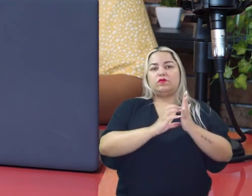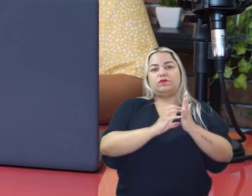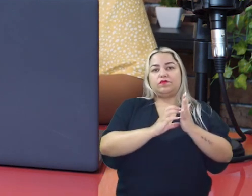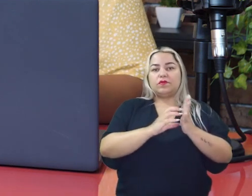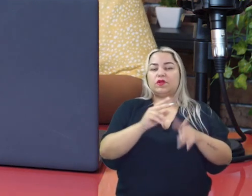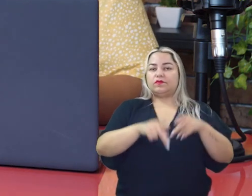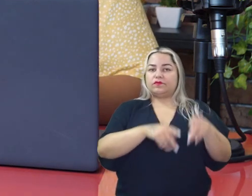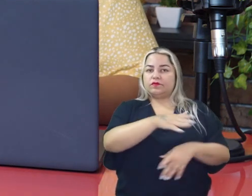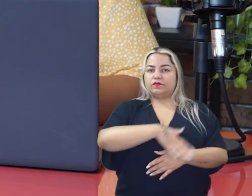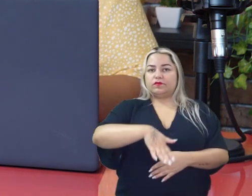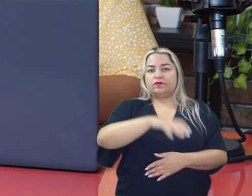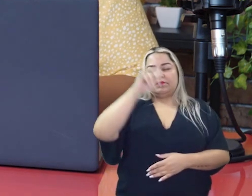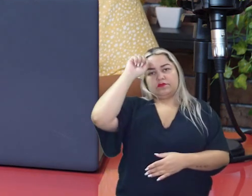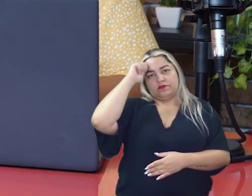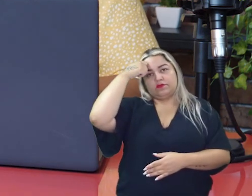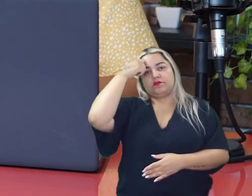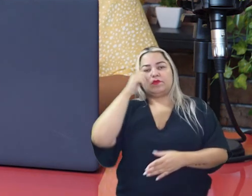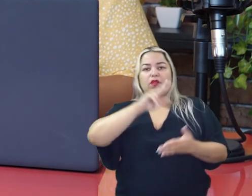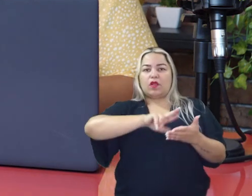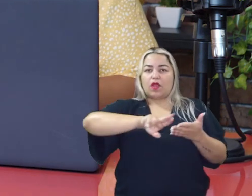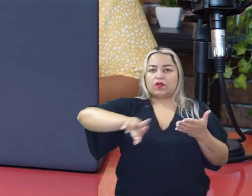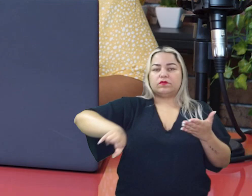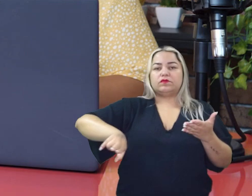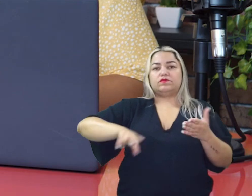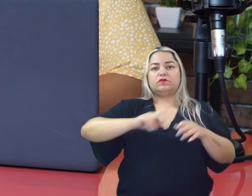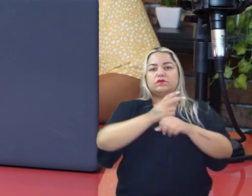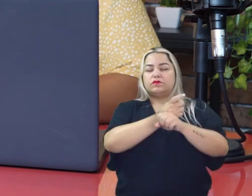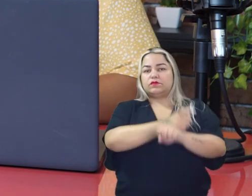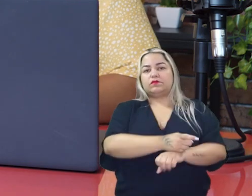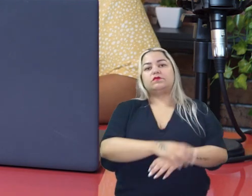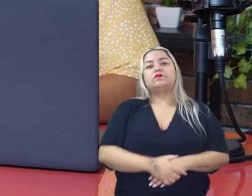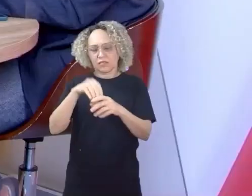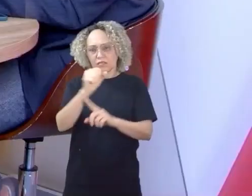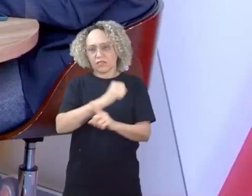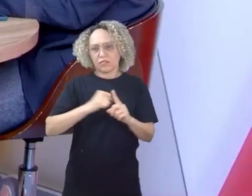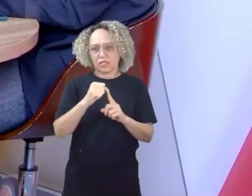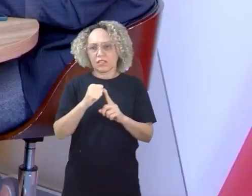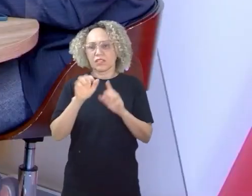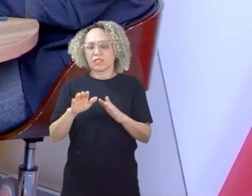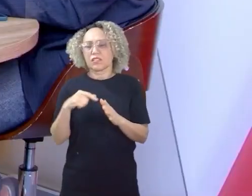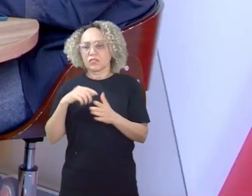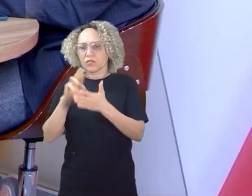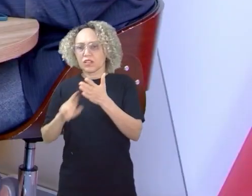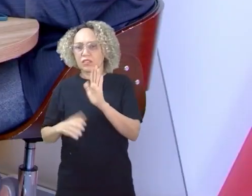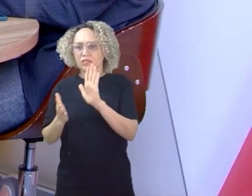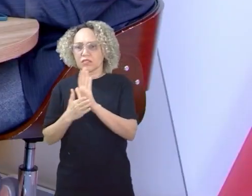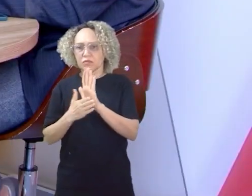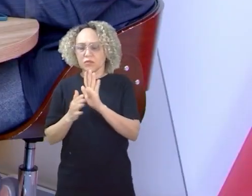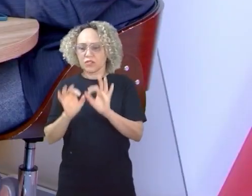concursos públicos para a população preta, parda, indígena e quilombola. A gente fez essa proposta